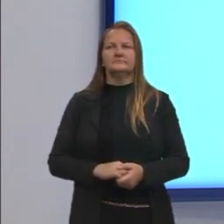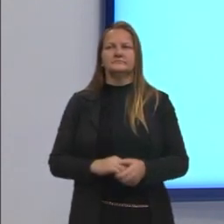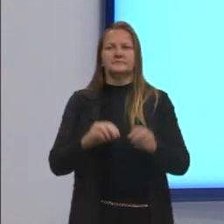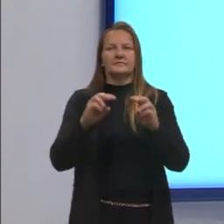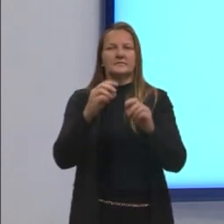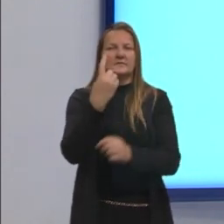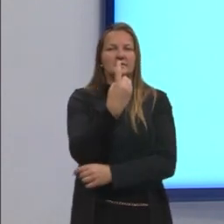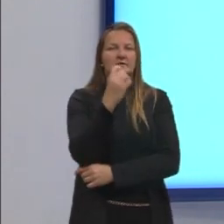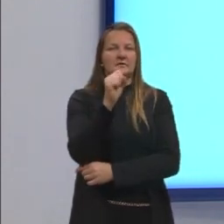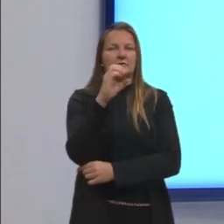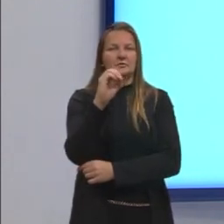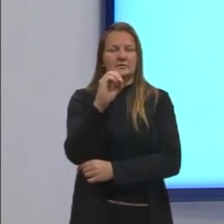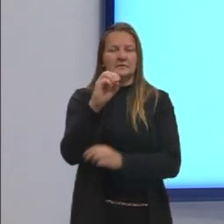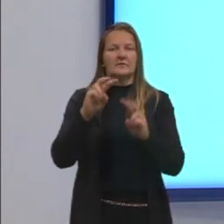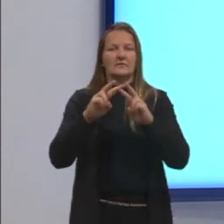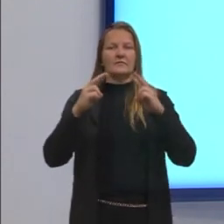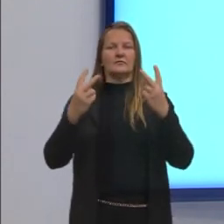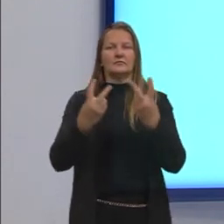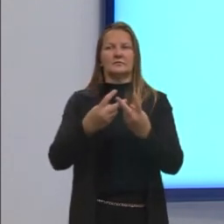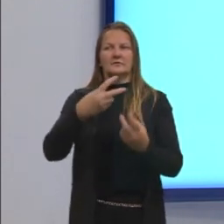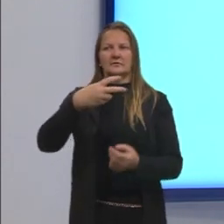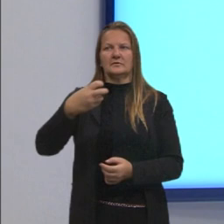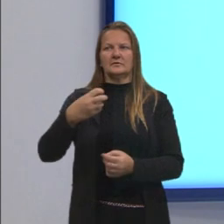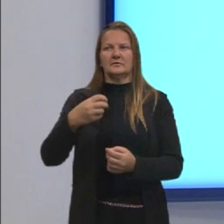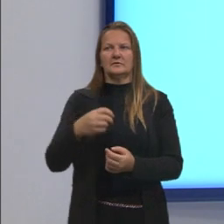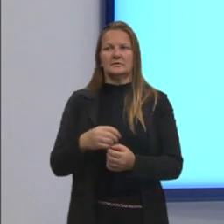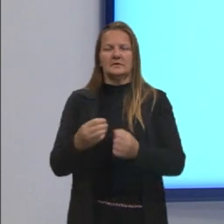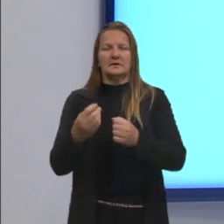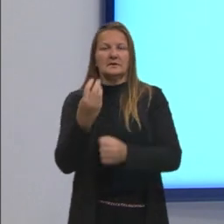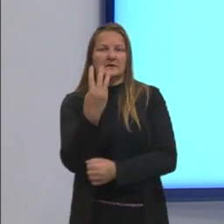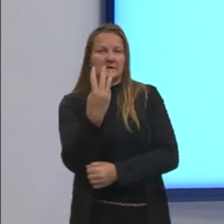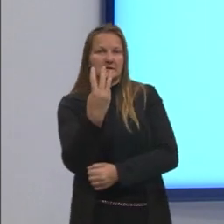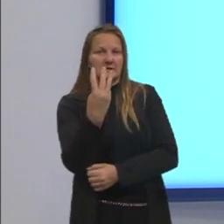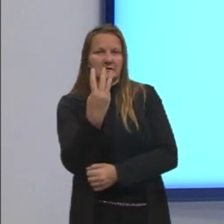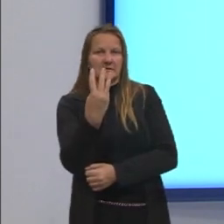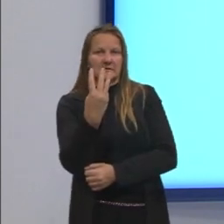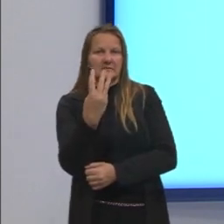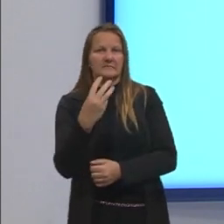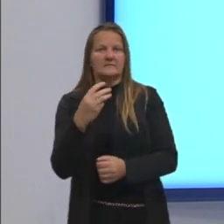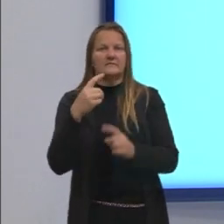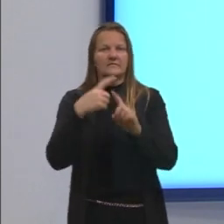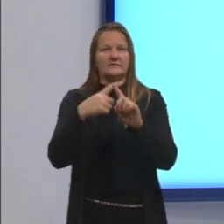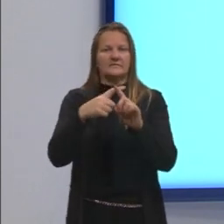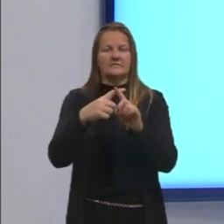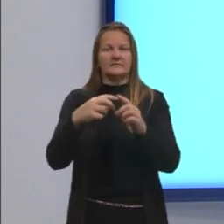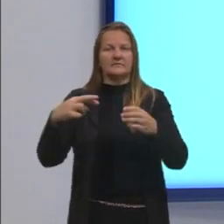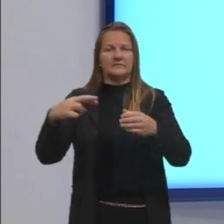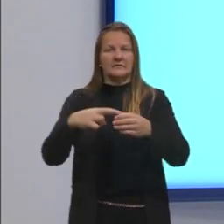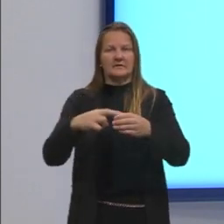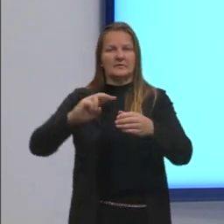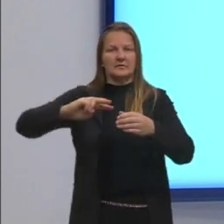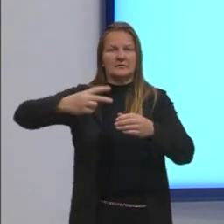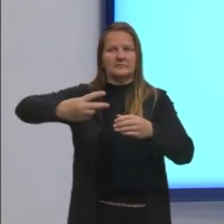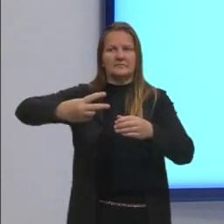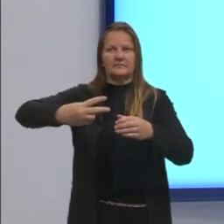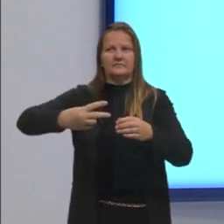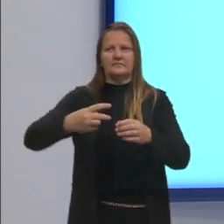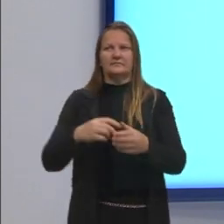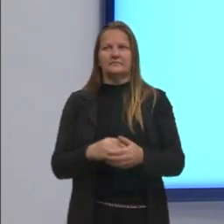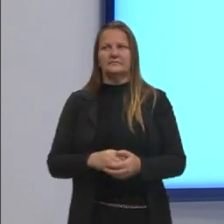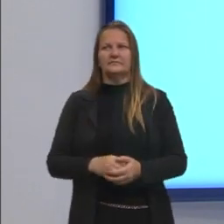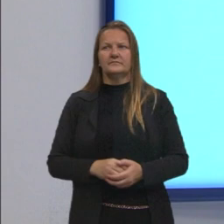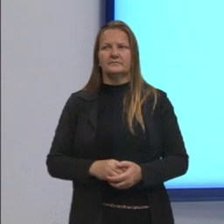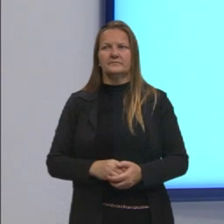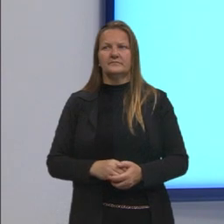que é 180 é igual área da base Então seria três vezes raio ao quadrado aqui